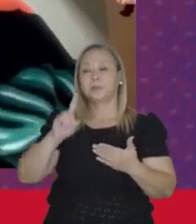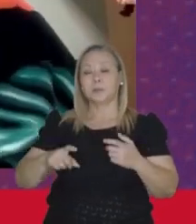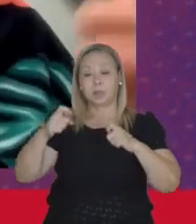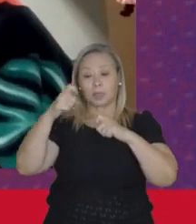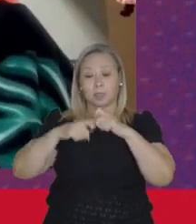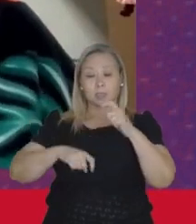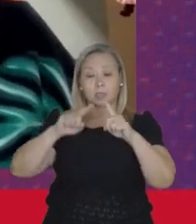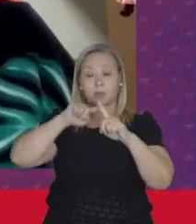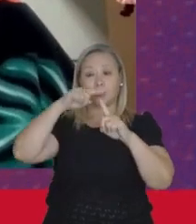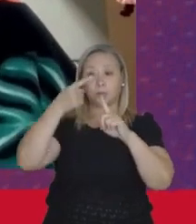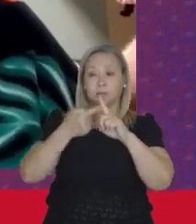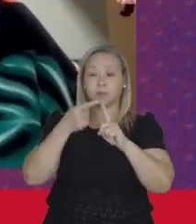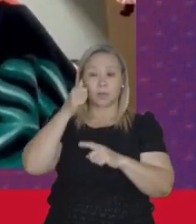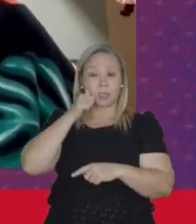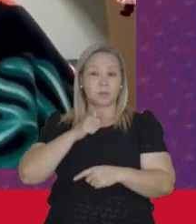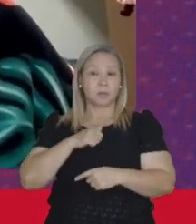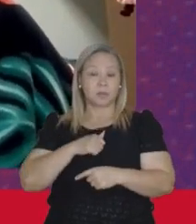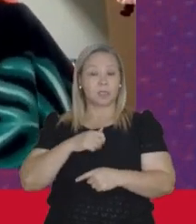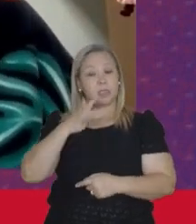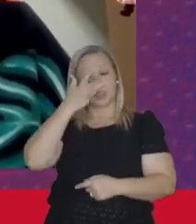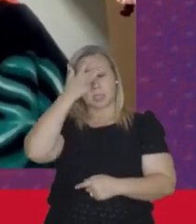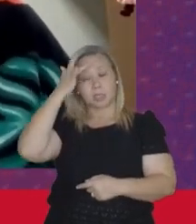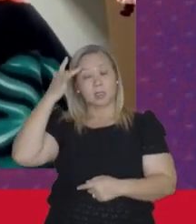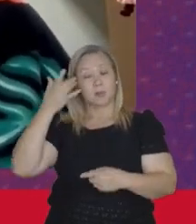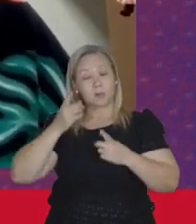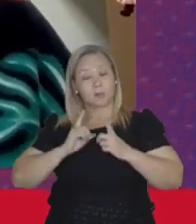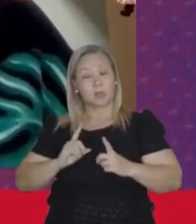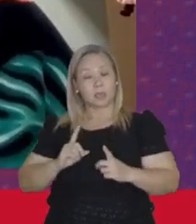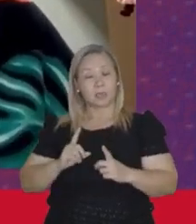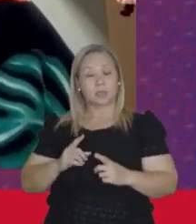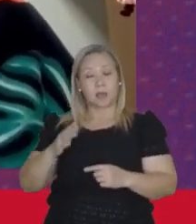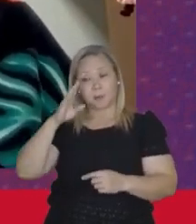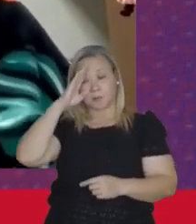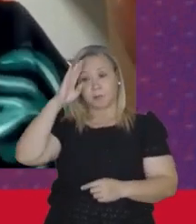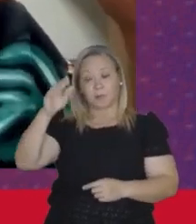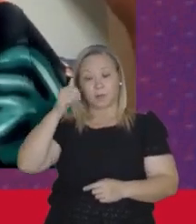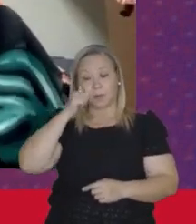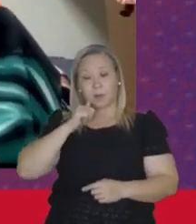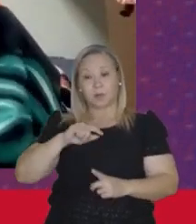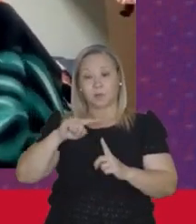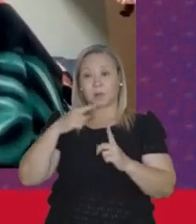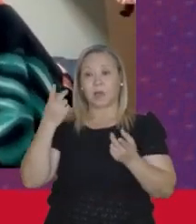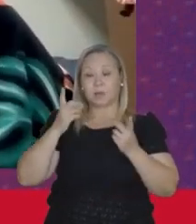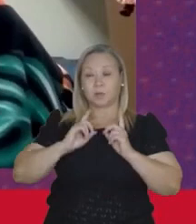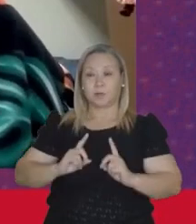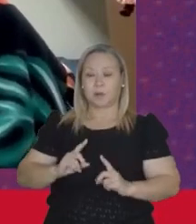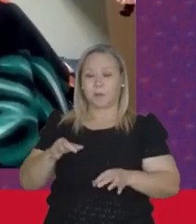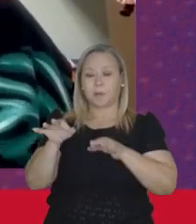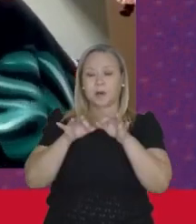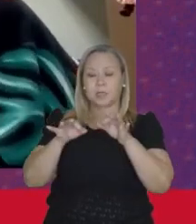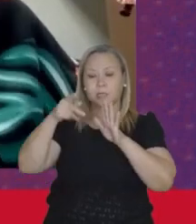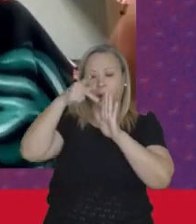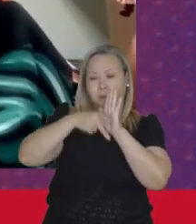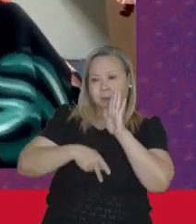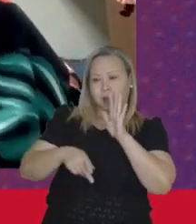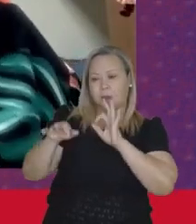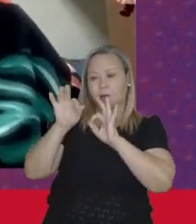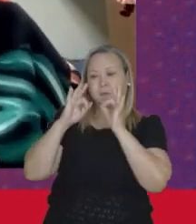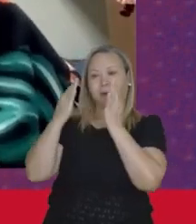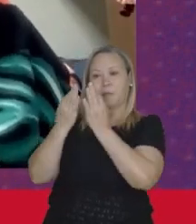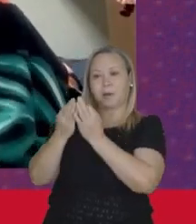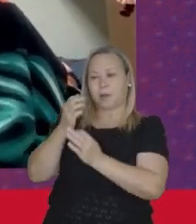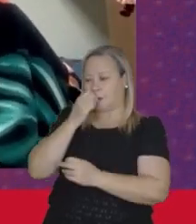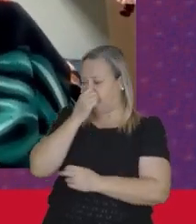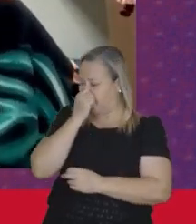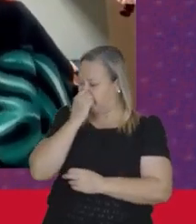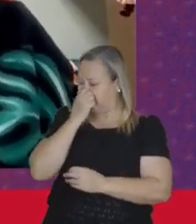sexuais e reprodutivos das mulheres e das pessoas com deficiência, sobretudo das mulheres com deficiência, ao planejamento familiar, à